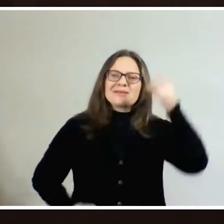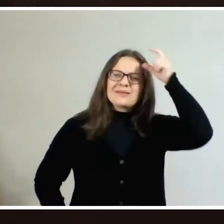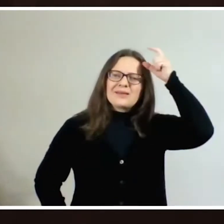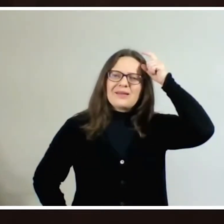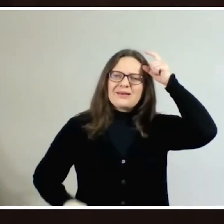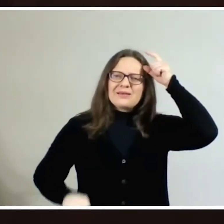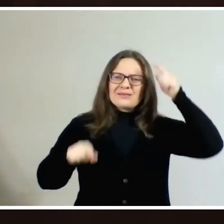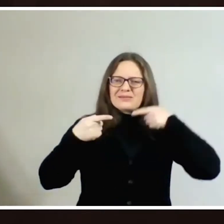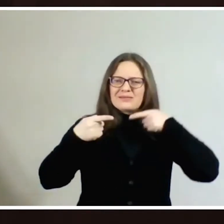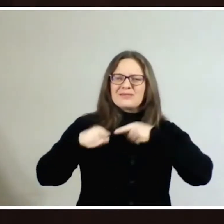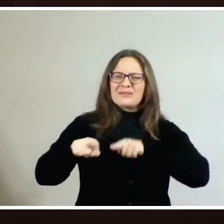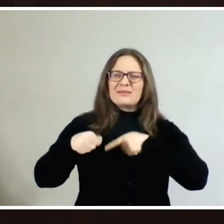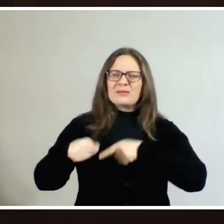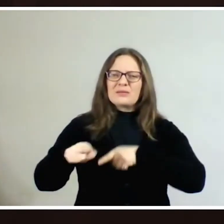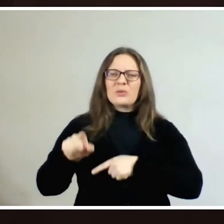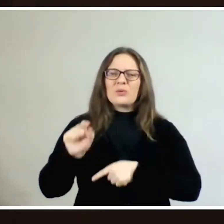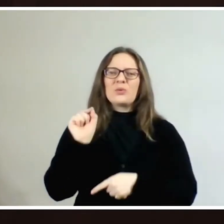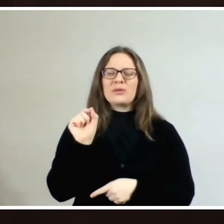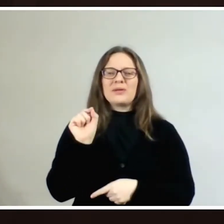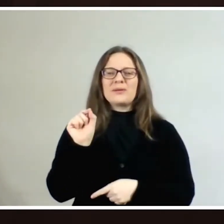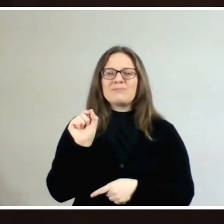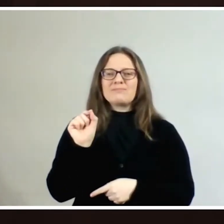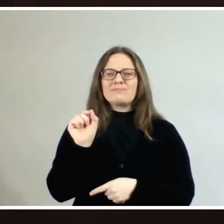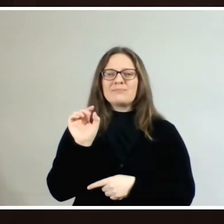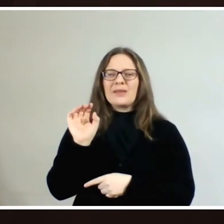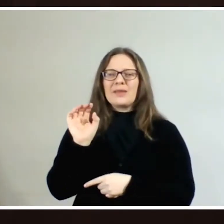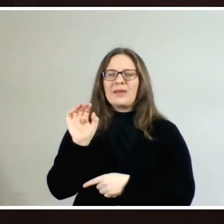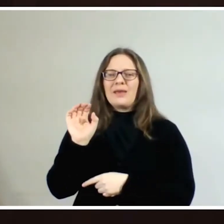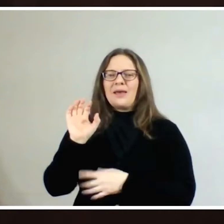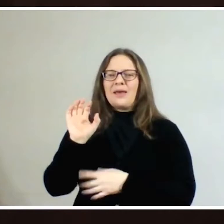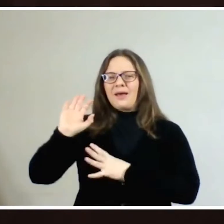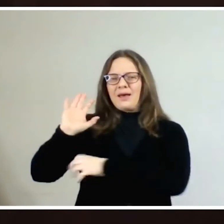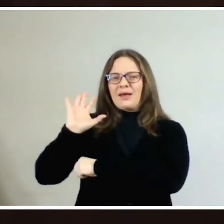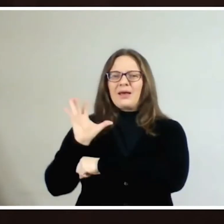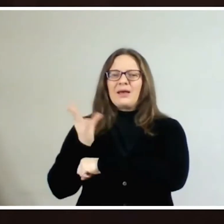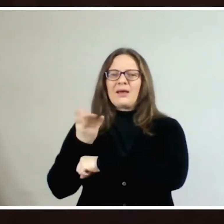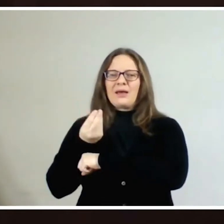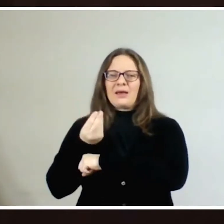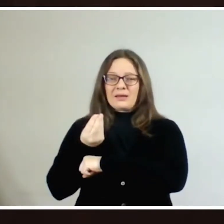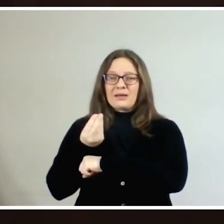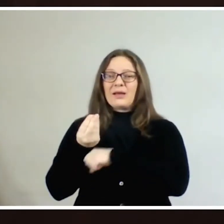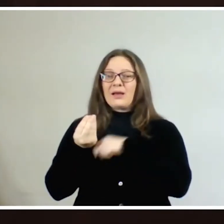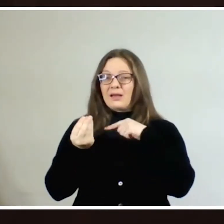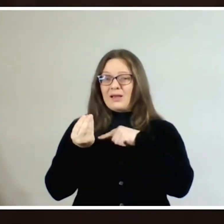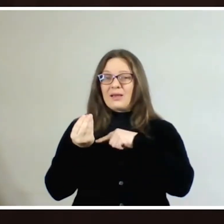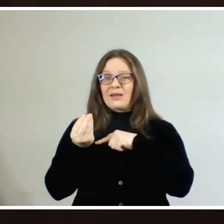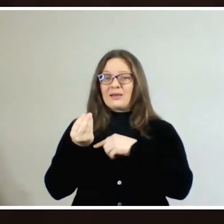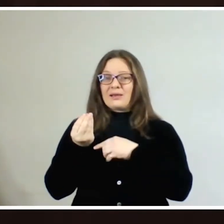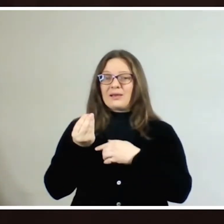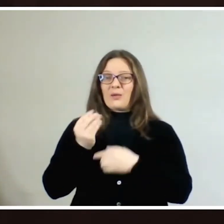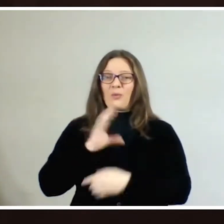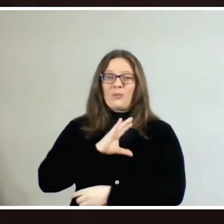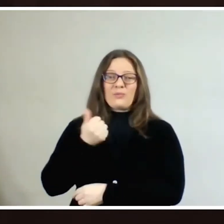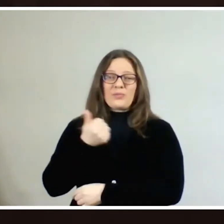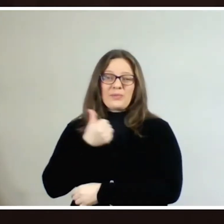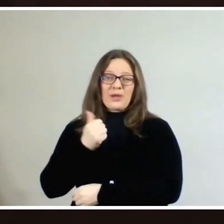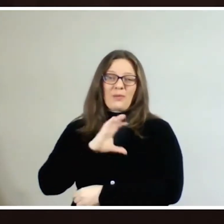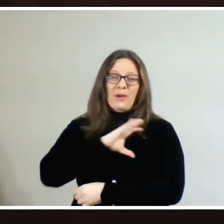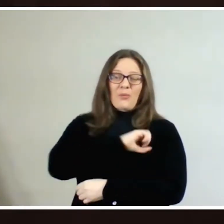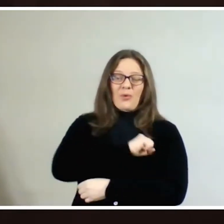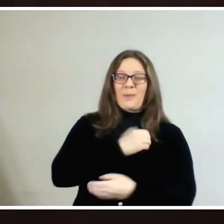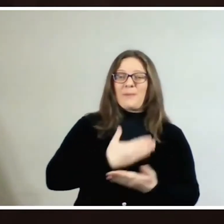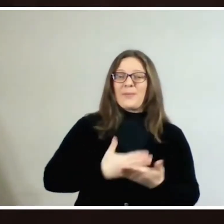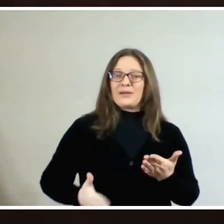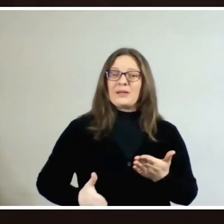somente para a igreja em Éfeso, que perdeu o primeiro amor, né? Para a igreja em Esmirna, né, que passou